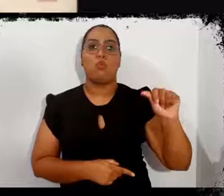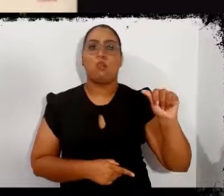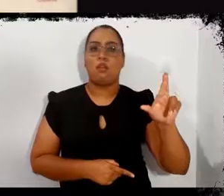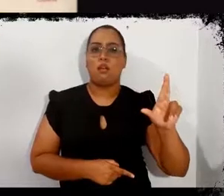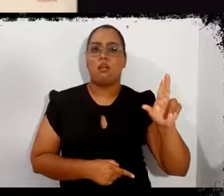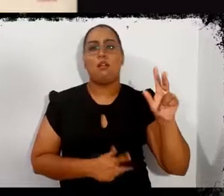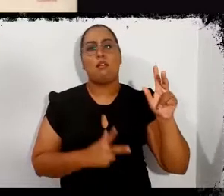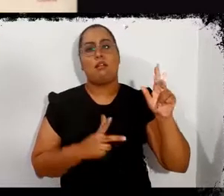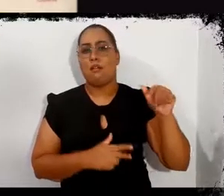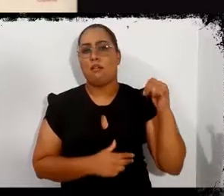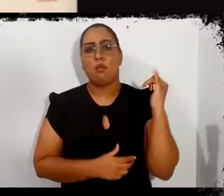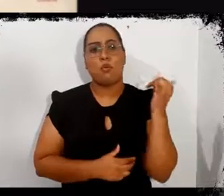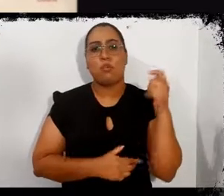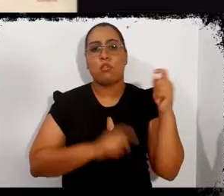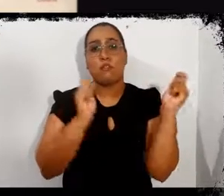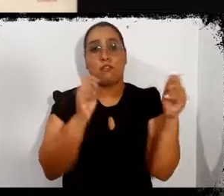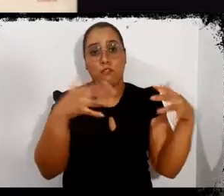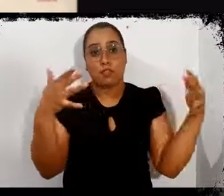Esses contos